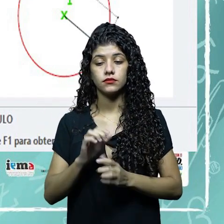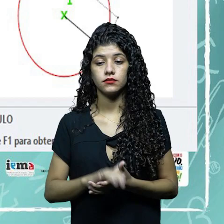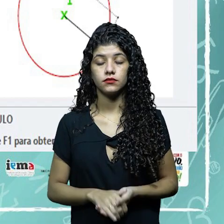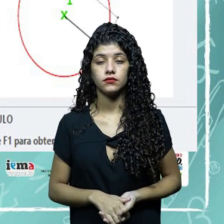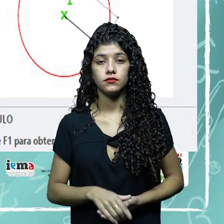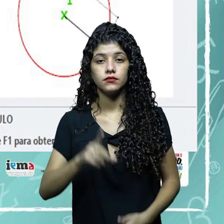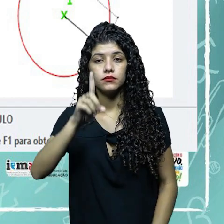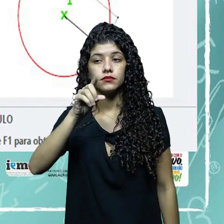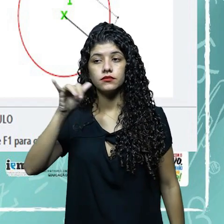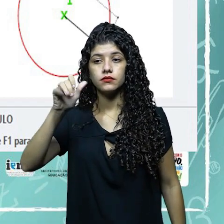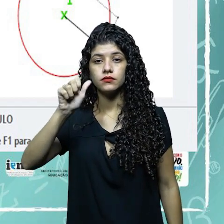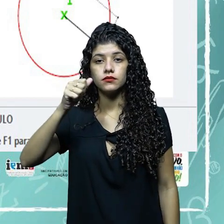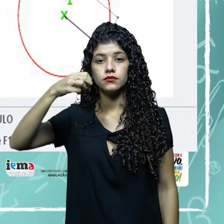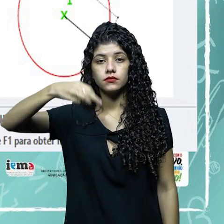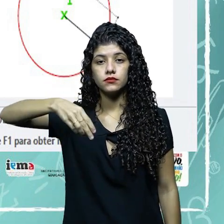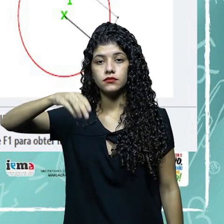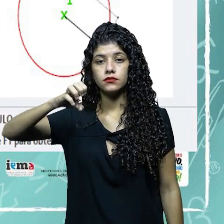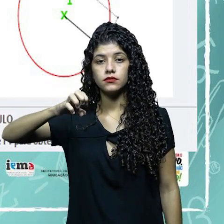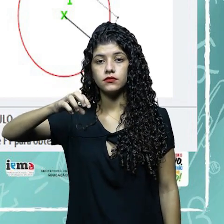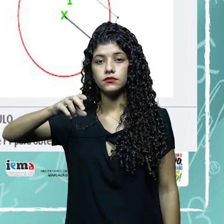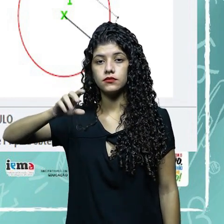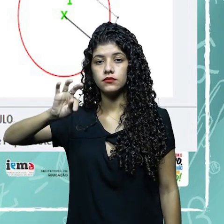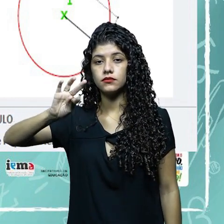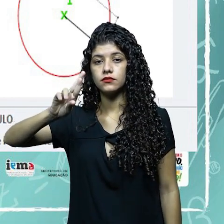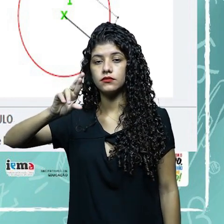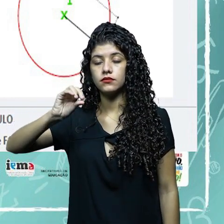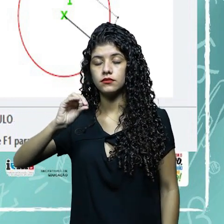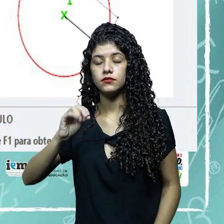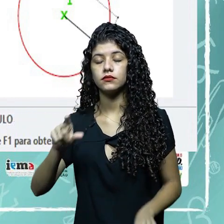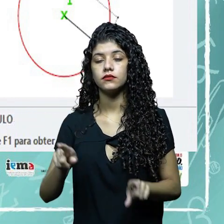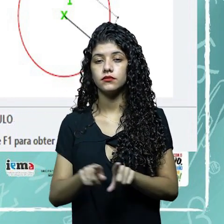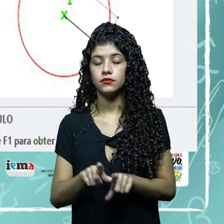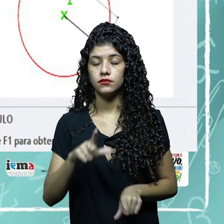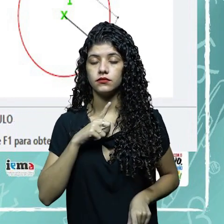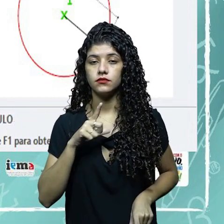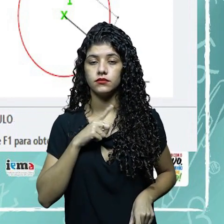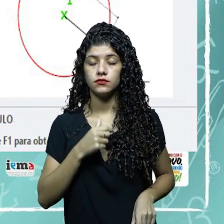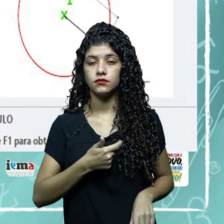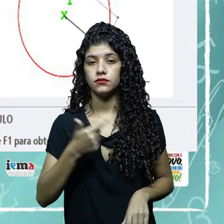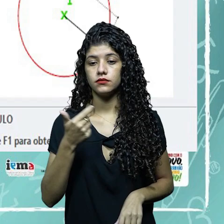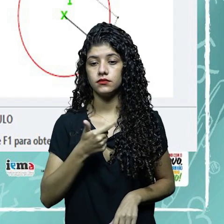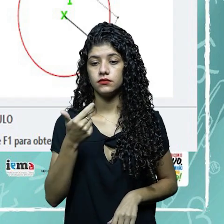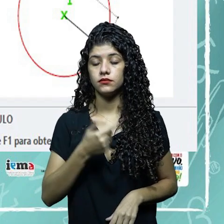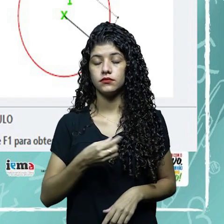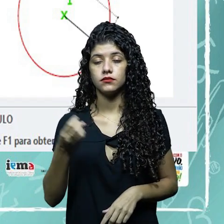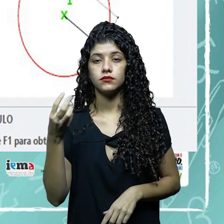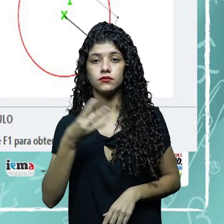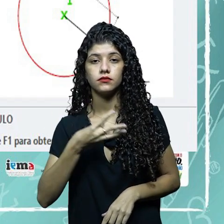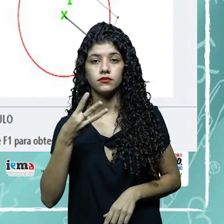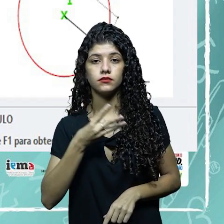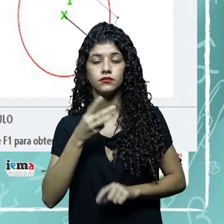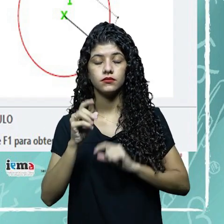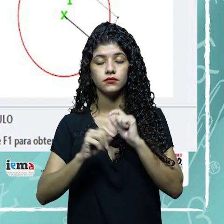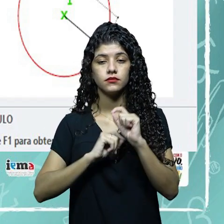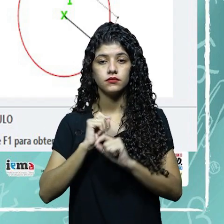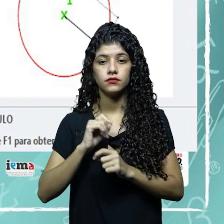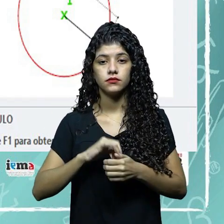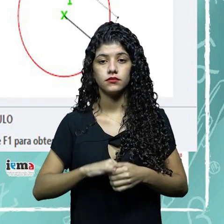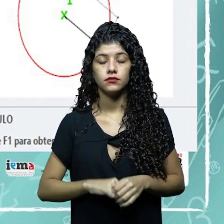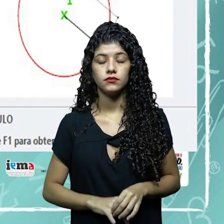o diâmetro que você quer para aquele teu círculo. Também tem a opção, essa segunda opção. A terceira,